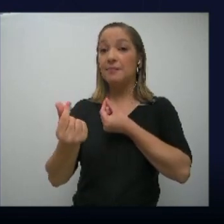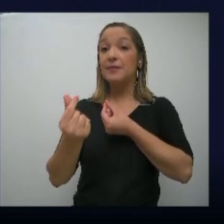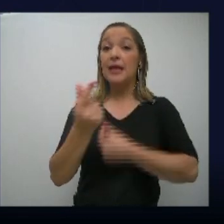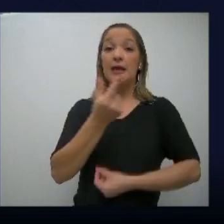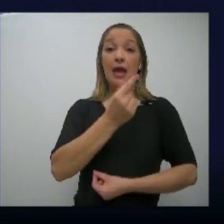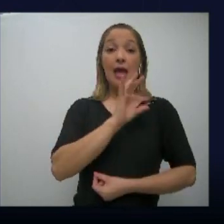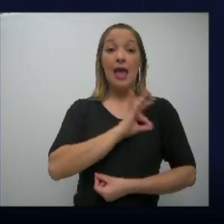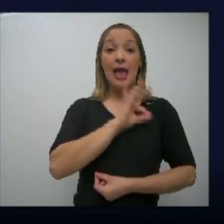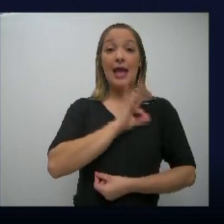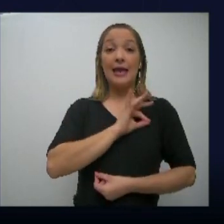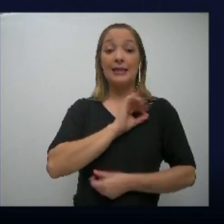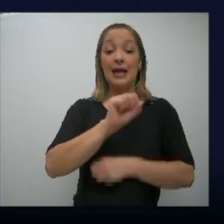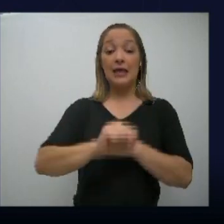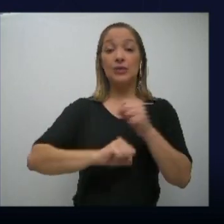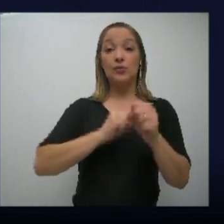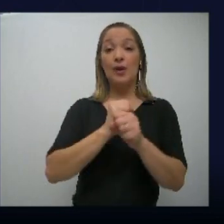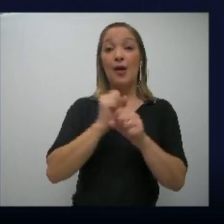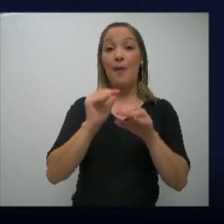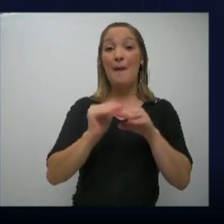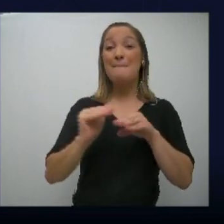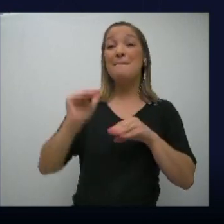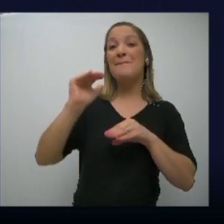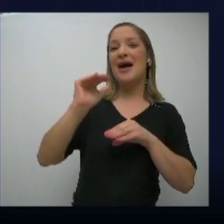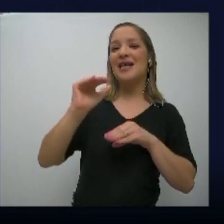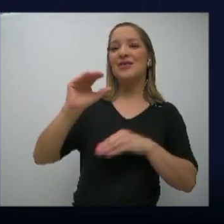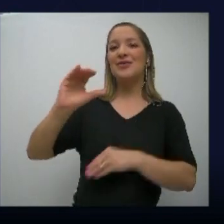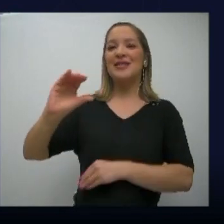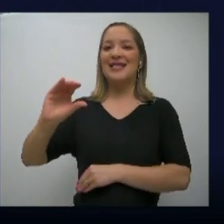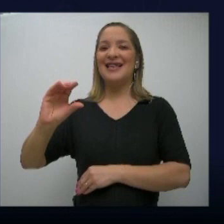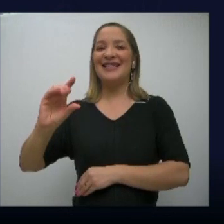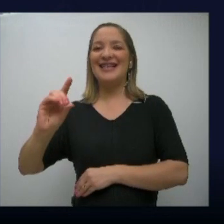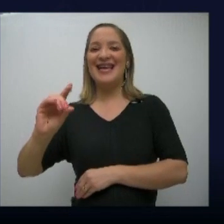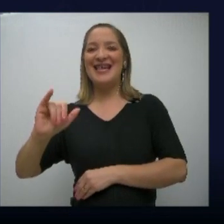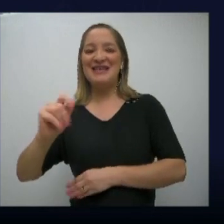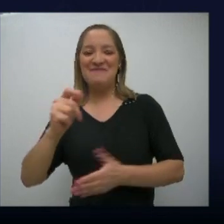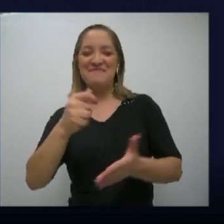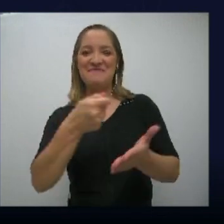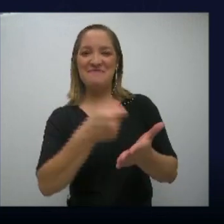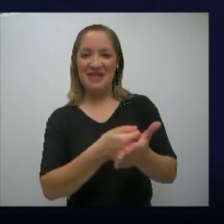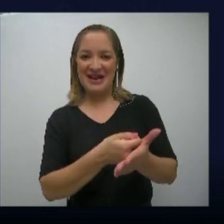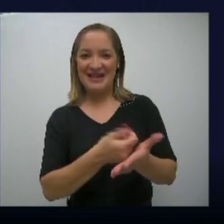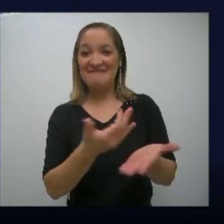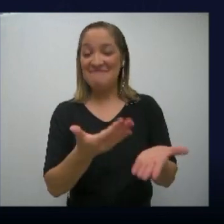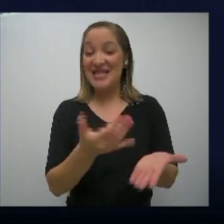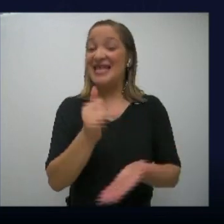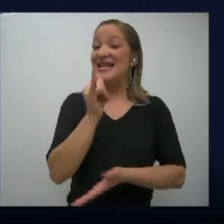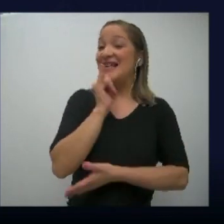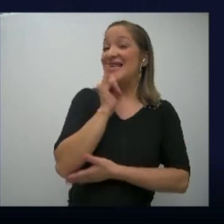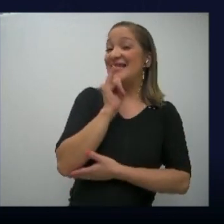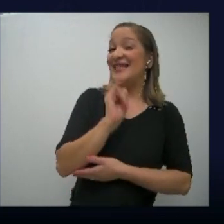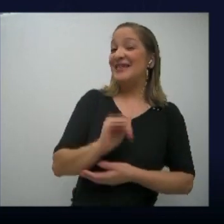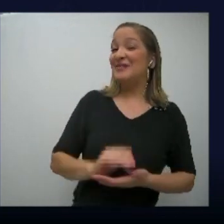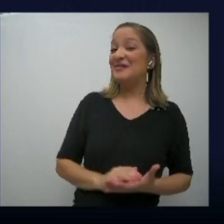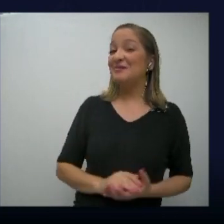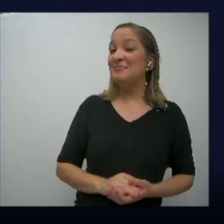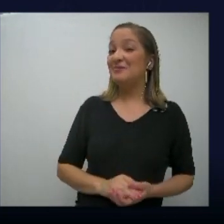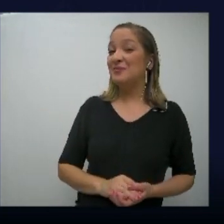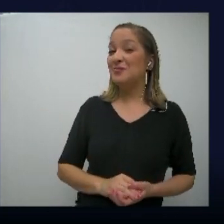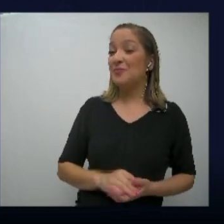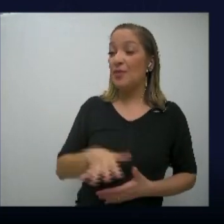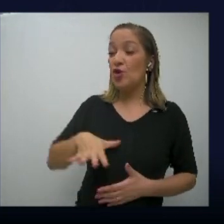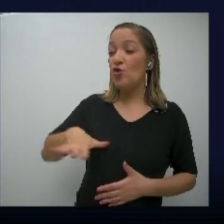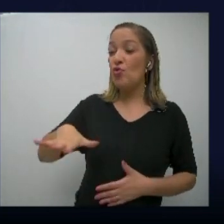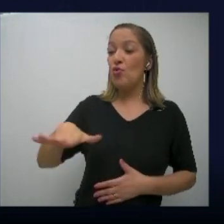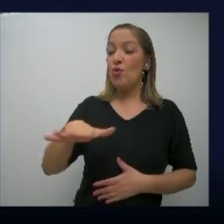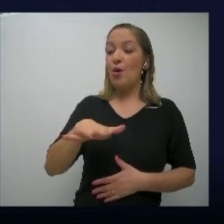mais do que o CDI te paga então é uma um belo exemplo de que de que de que